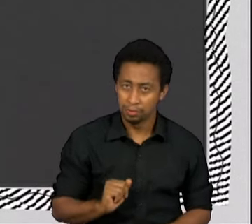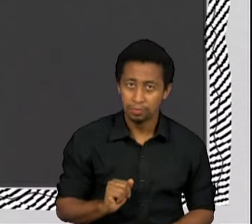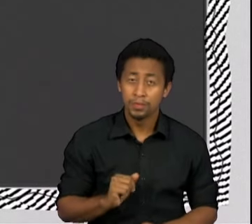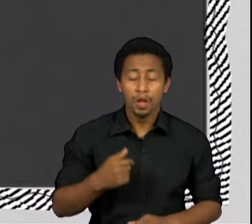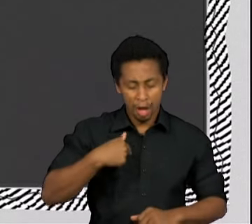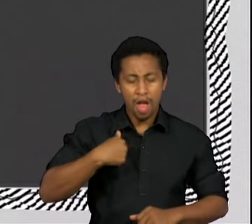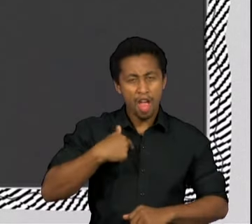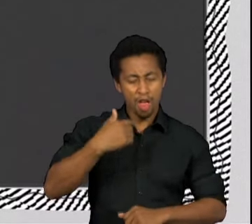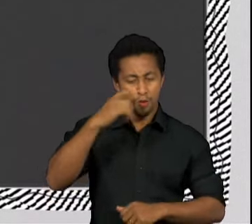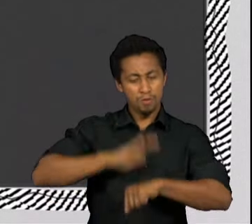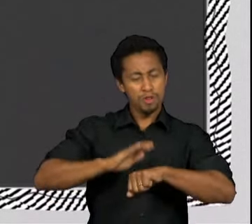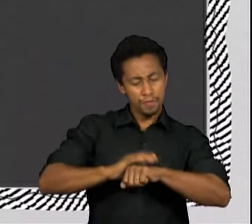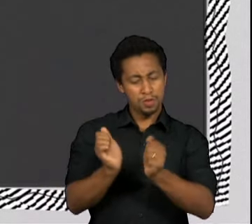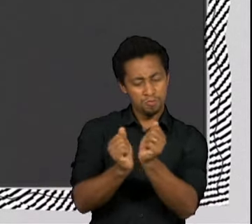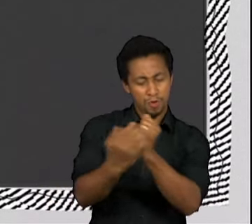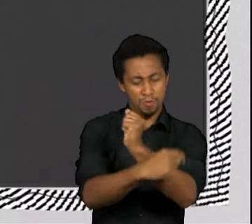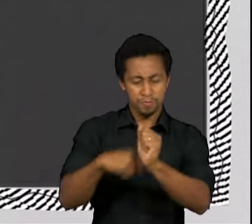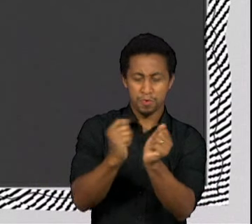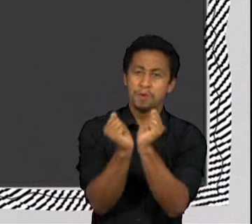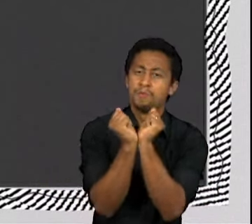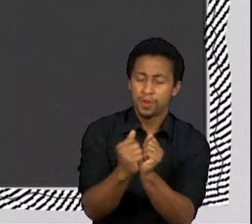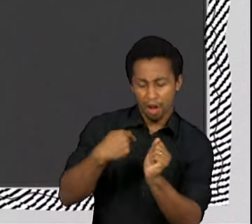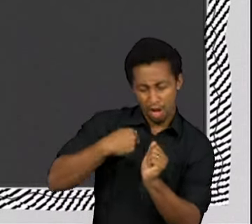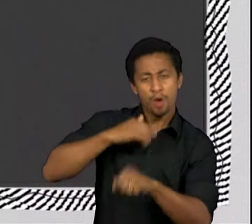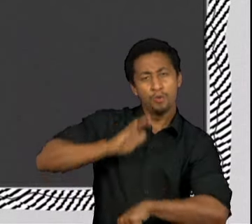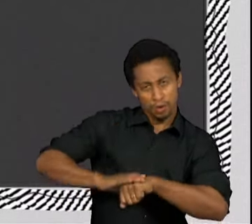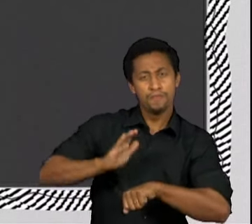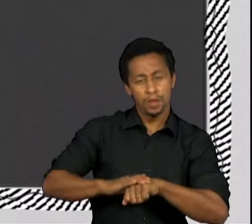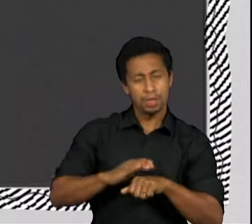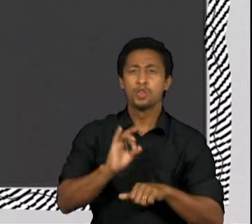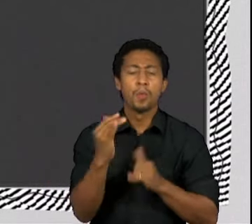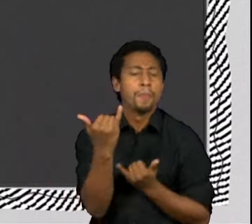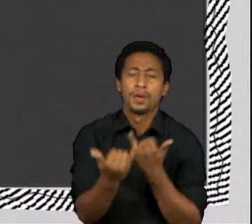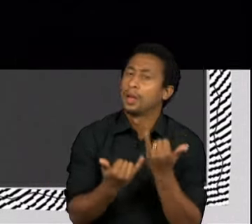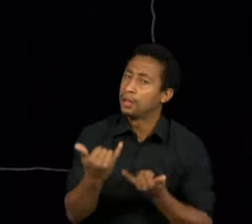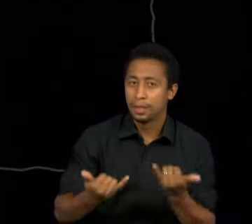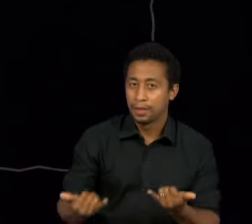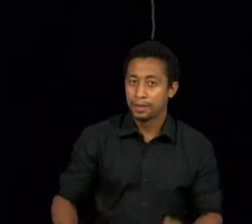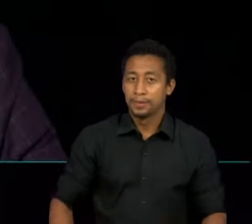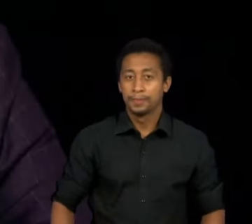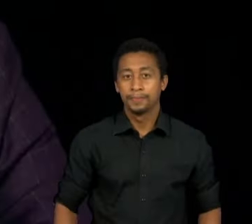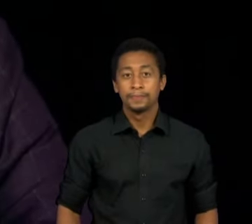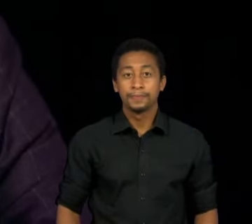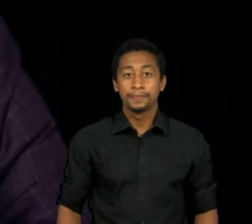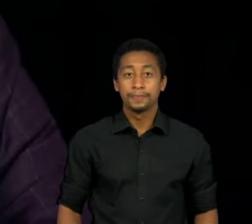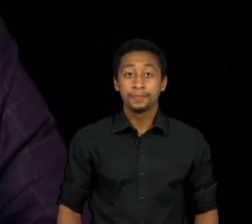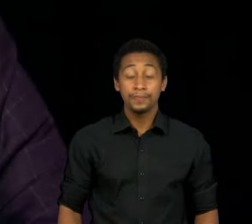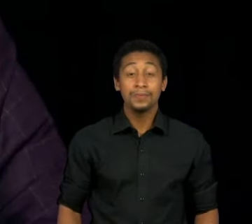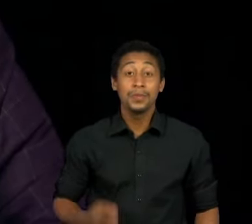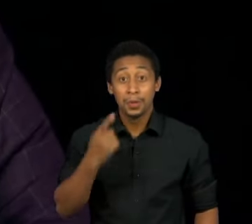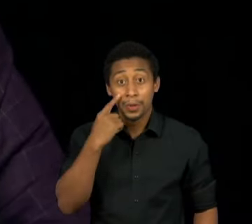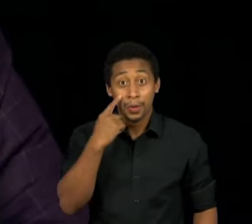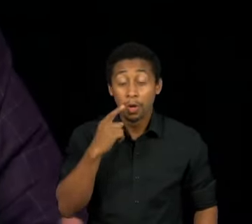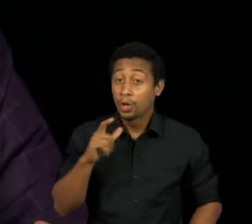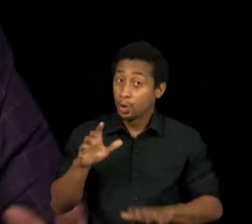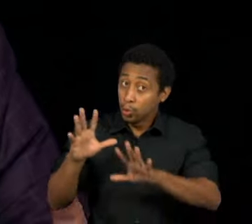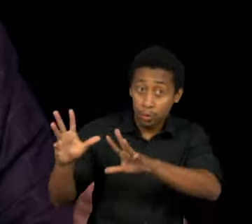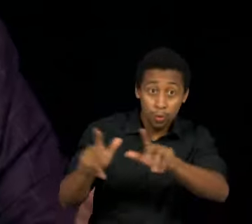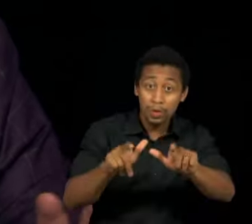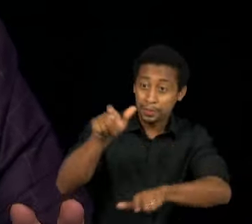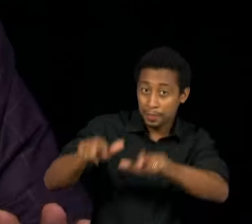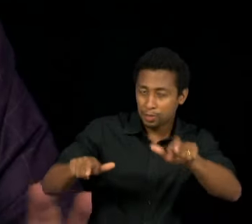lá que colocou as festas colocar corrente com ele uma brincadeira tem uma coisa que tudo ativista deve